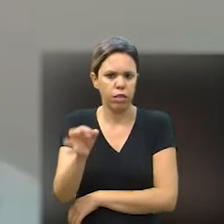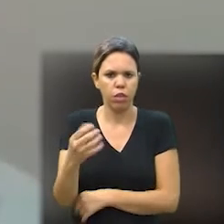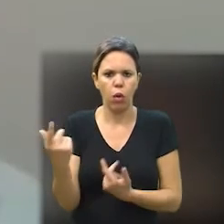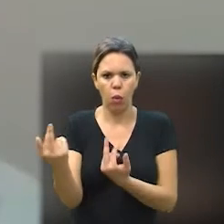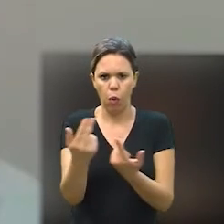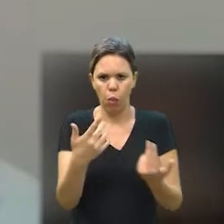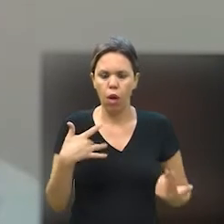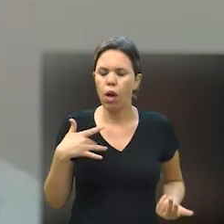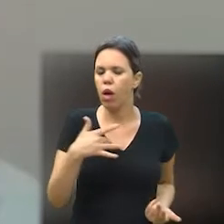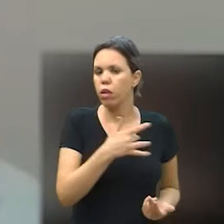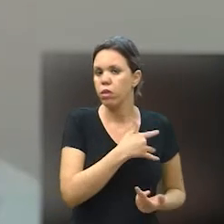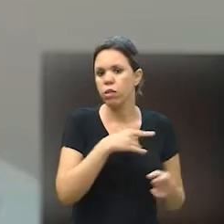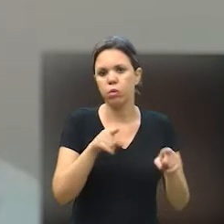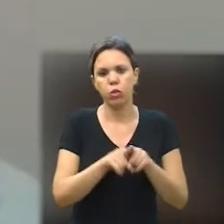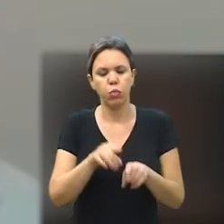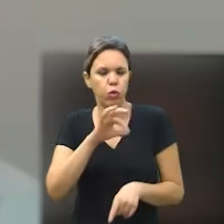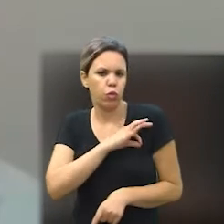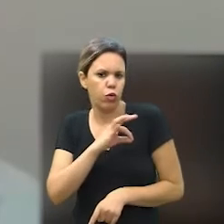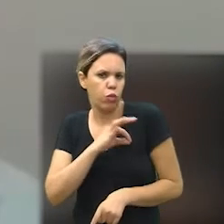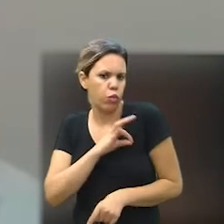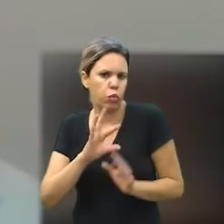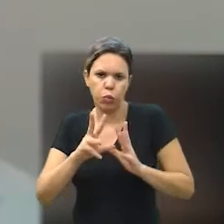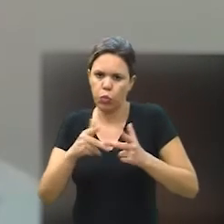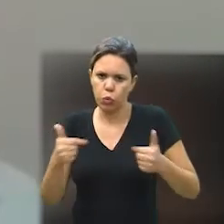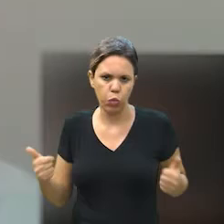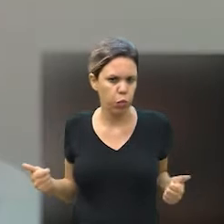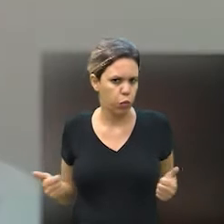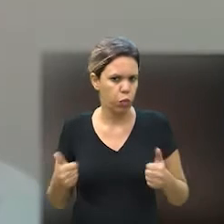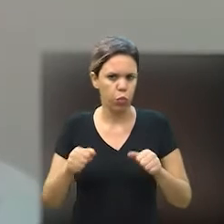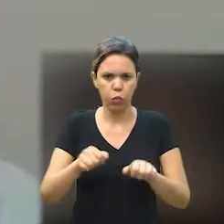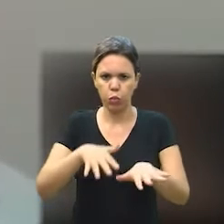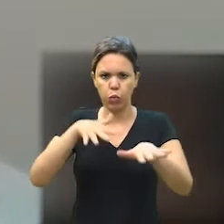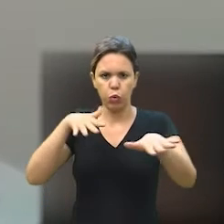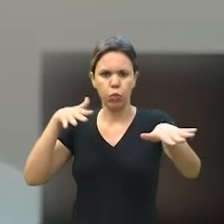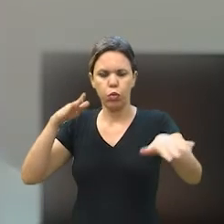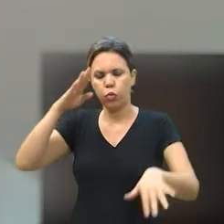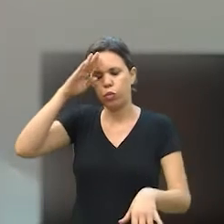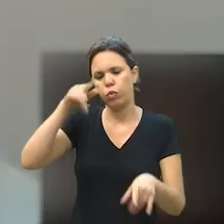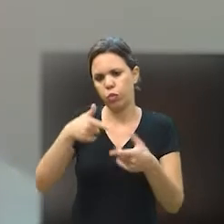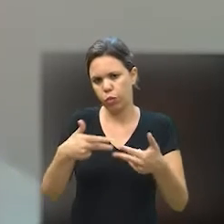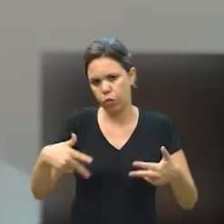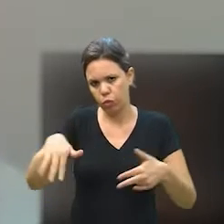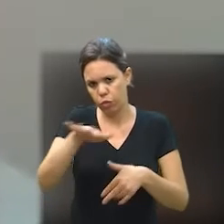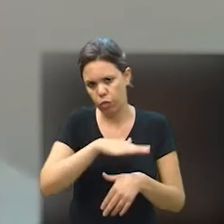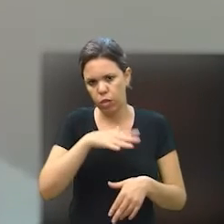assim como a saúde, assim como policiais militares também, como o exército, como os coletores de resíduos,